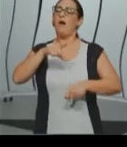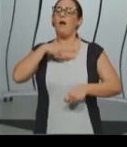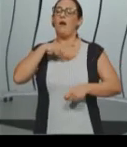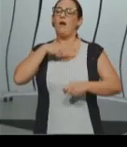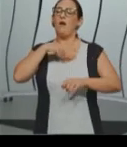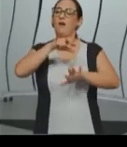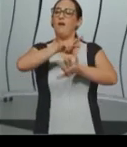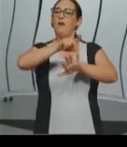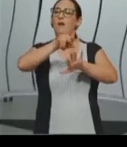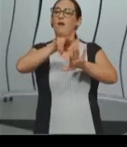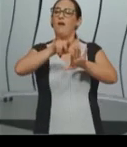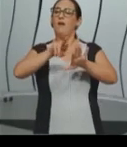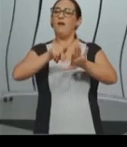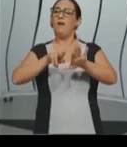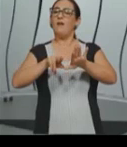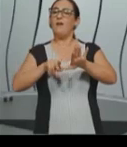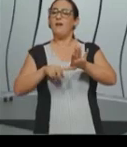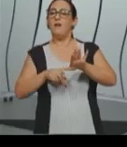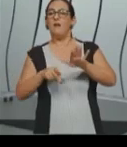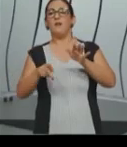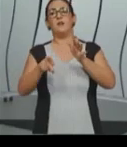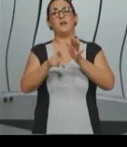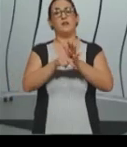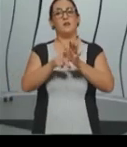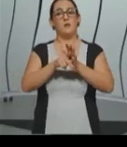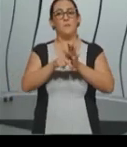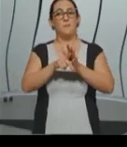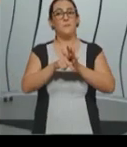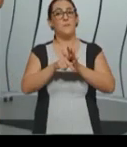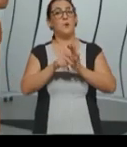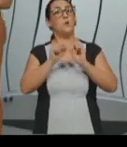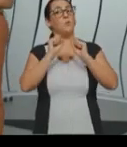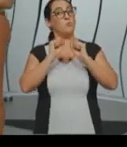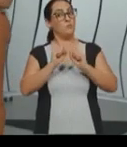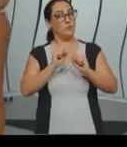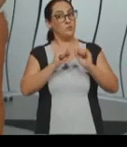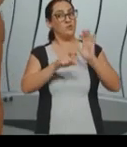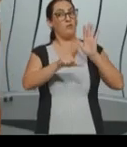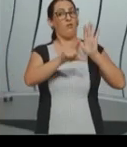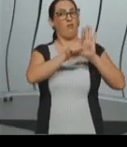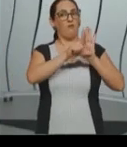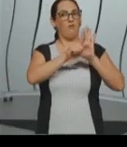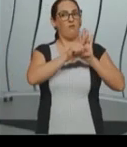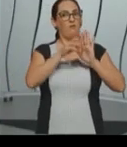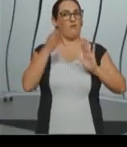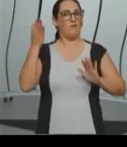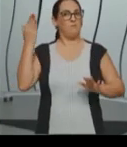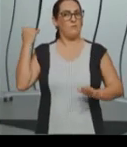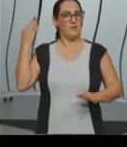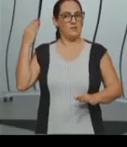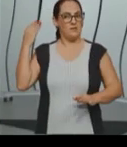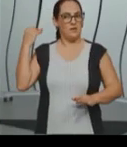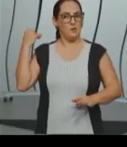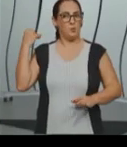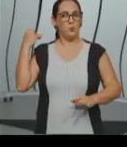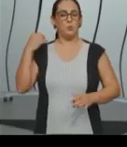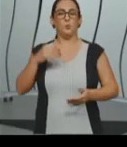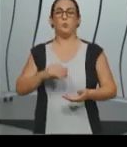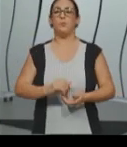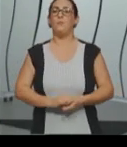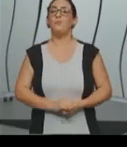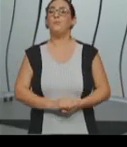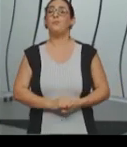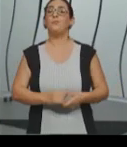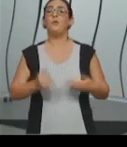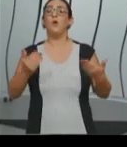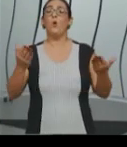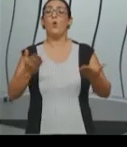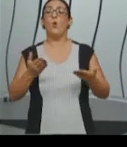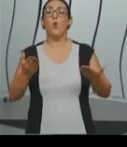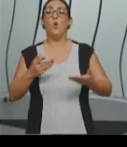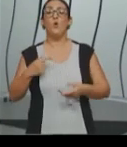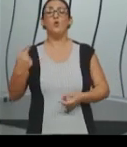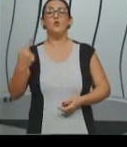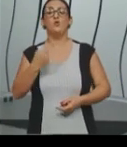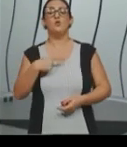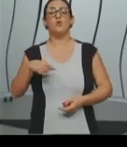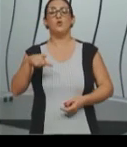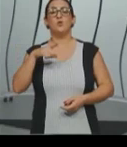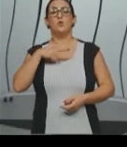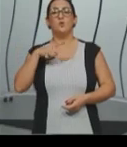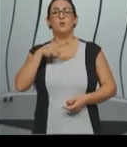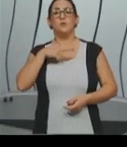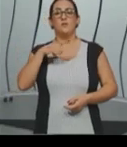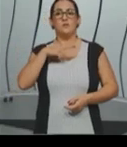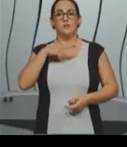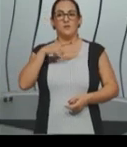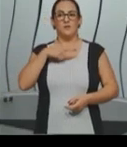acabava sendo legitimada, né, legalizada naquele período. Então, hoje, o que nós temos, a gente conclui,